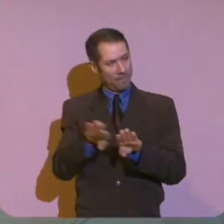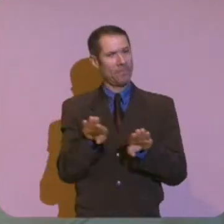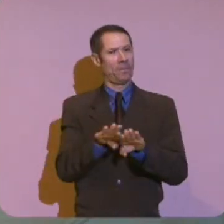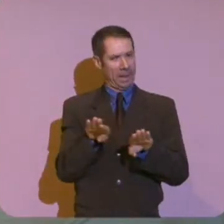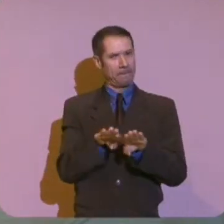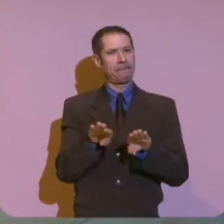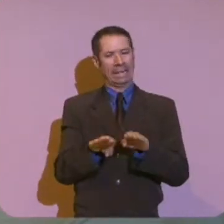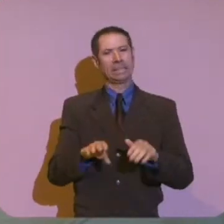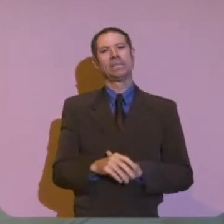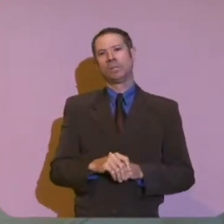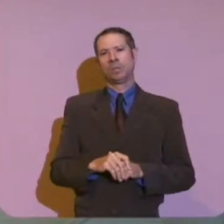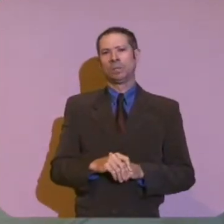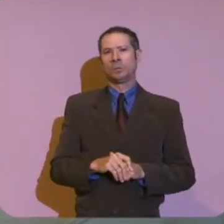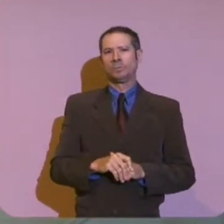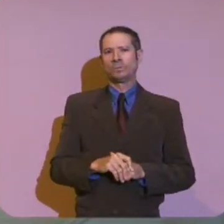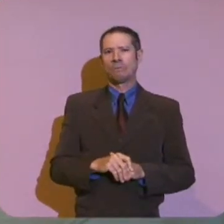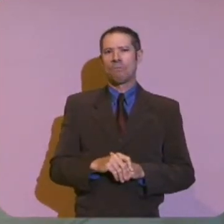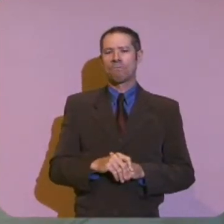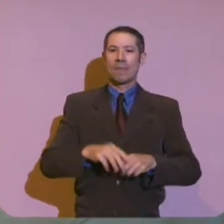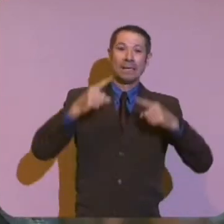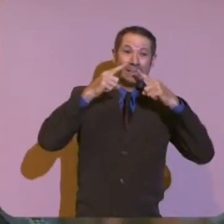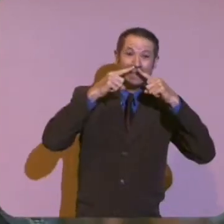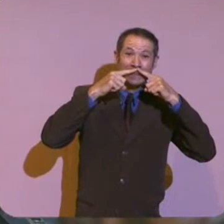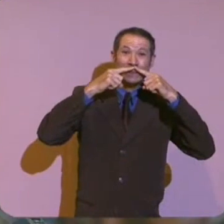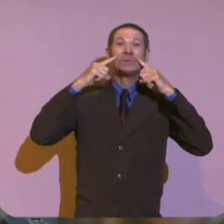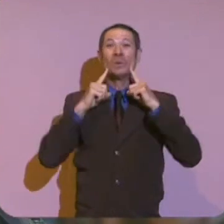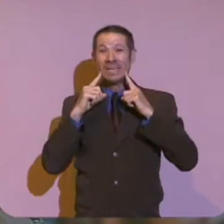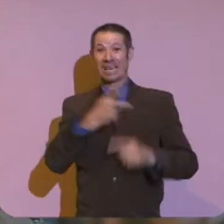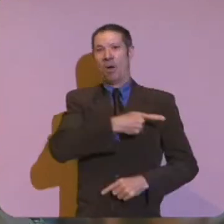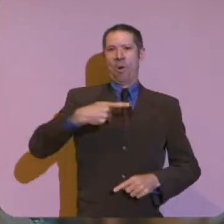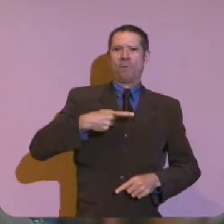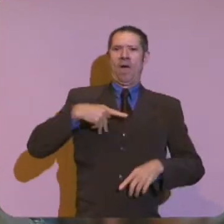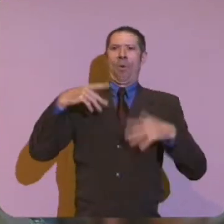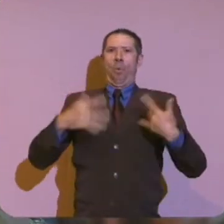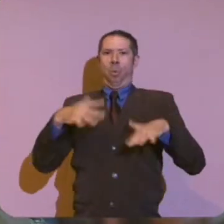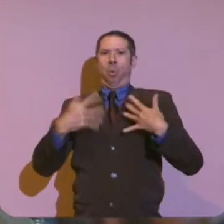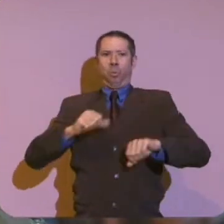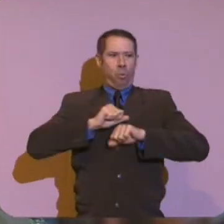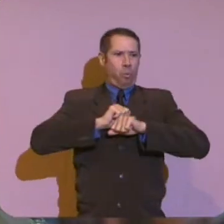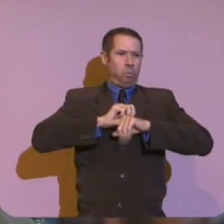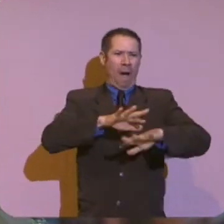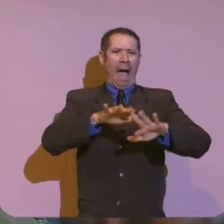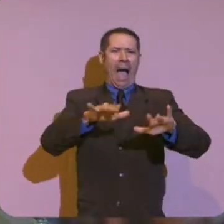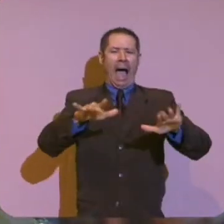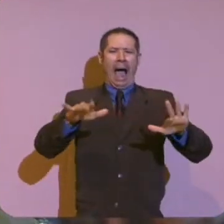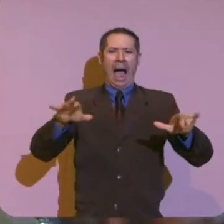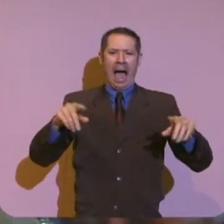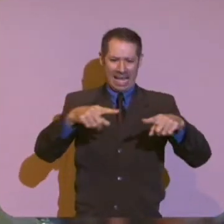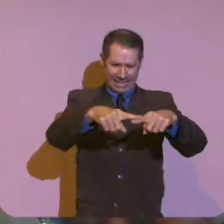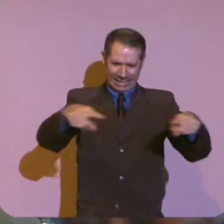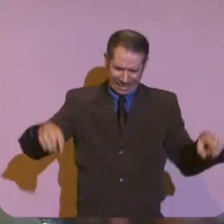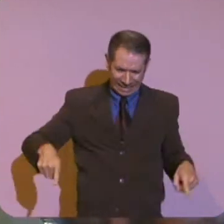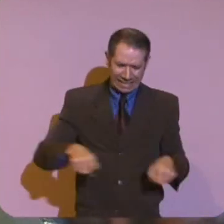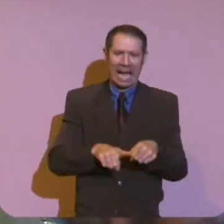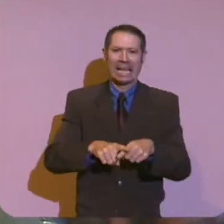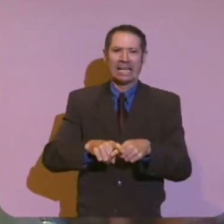E estão falando que a Dona Irã está bombando aí, né? Já estourou a sala dele, tivemos